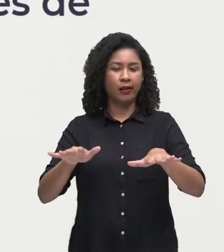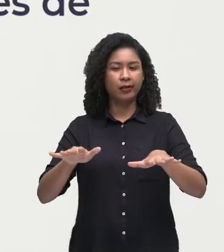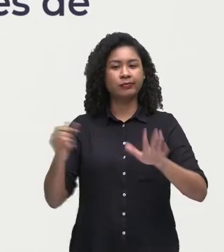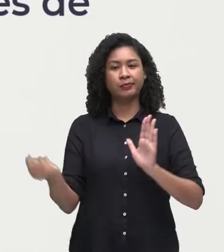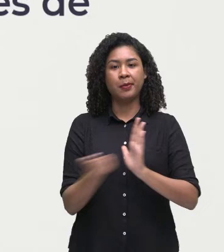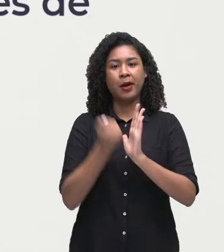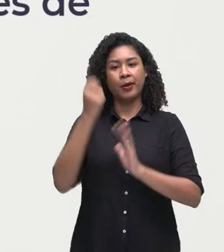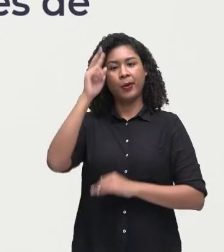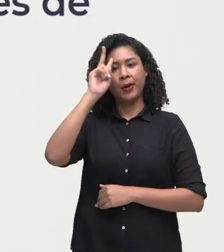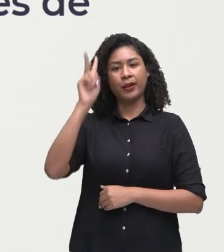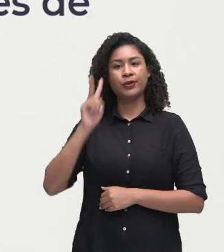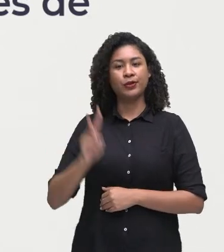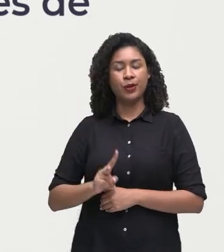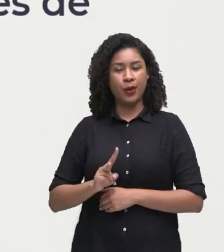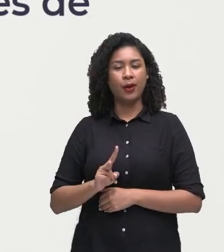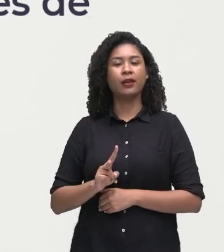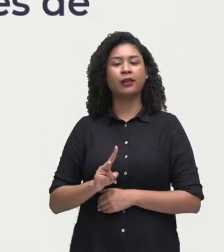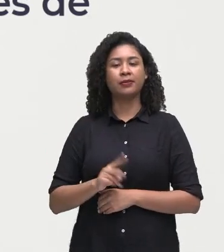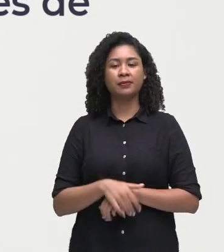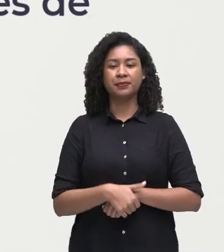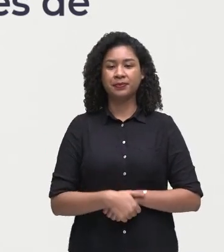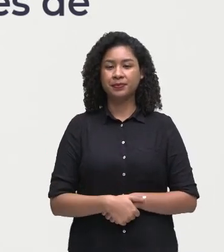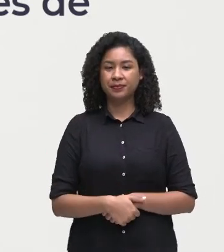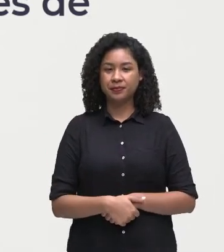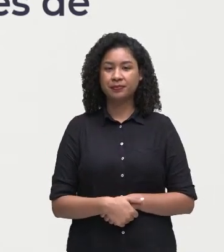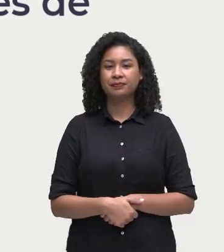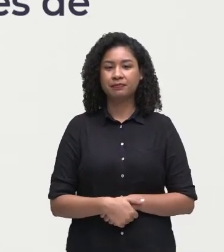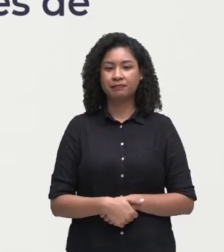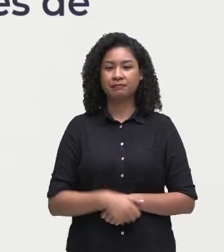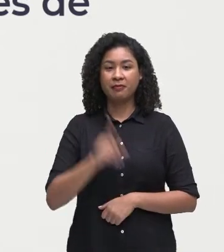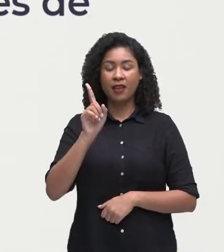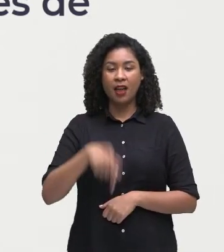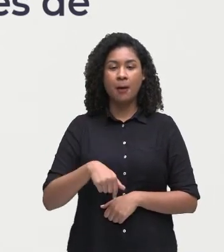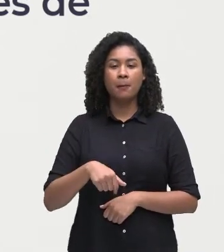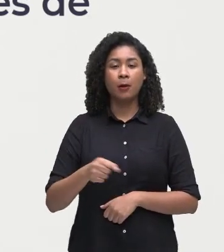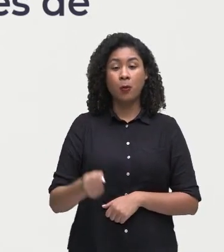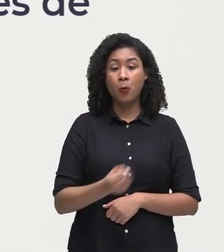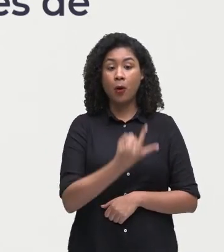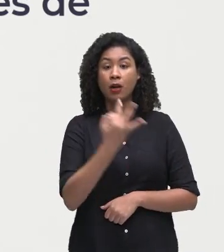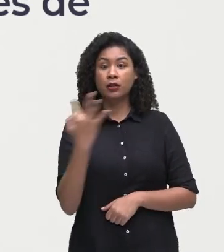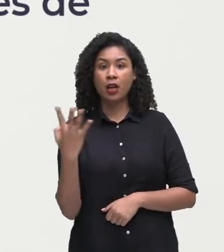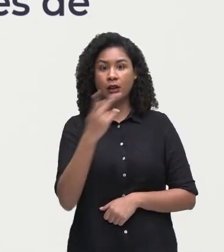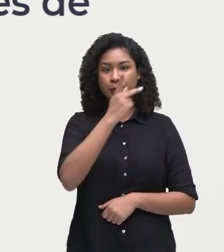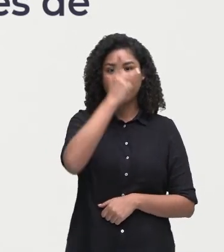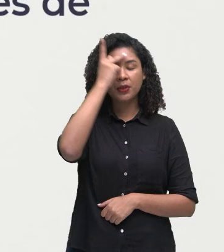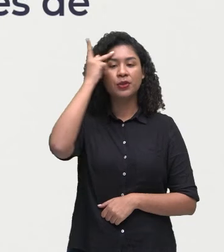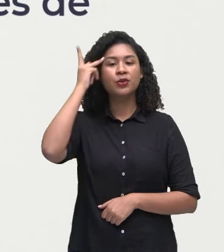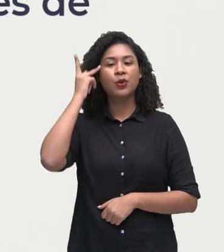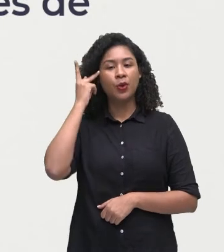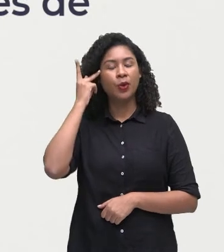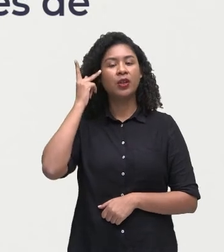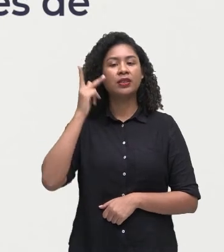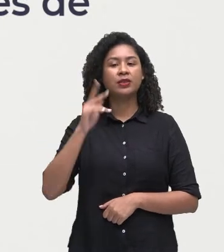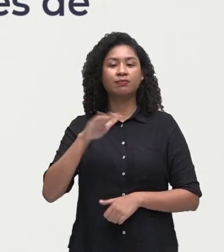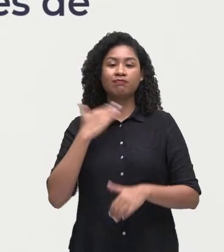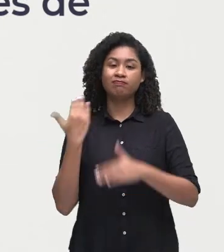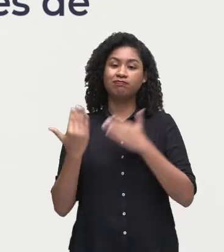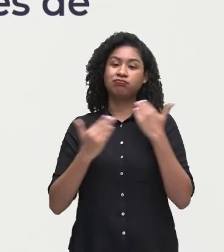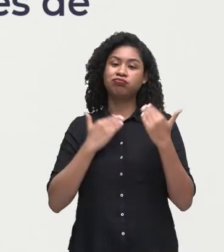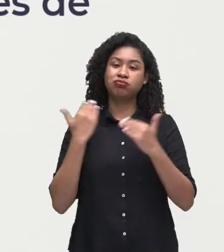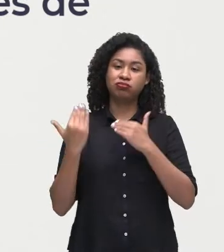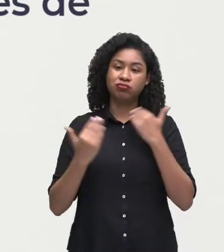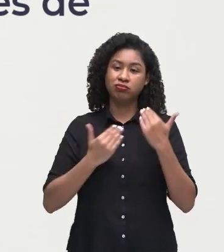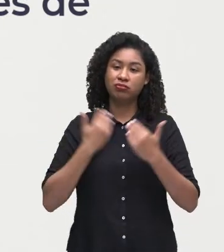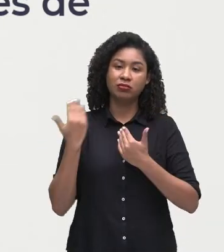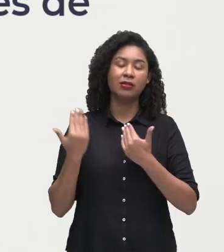da história, peste negra da Idade Média, pela proporção de pessoas que ela